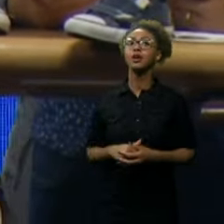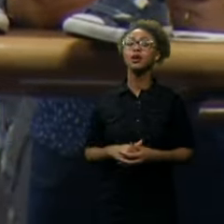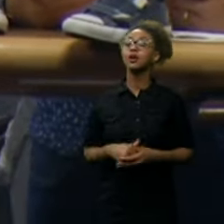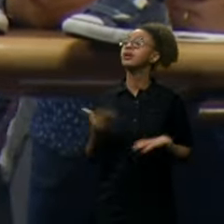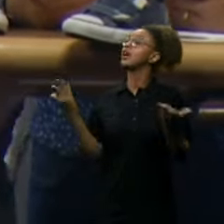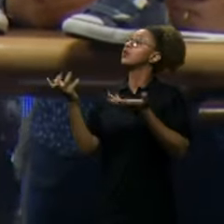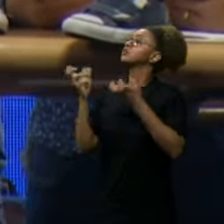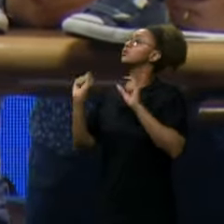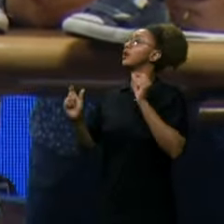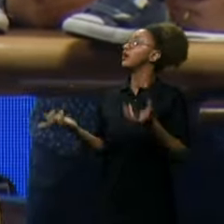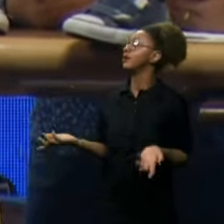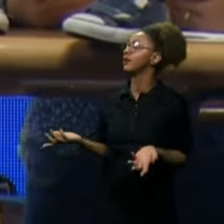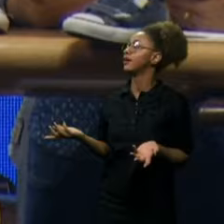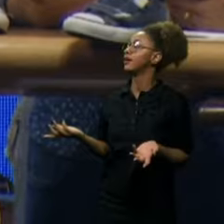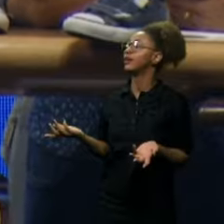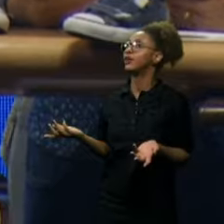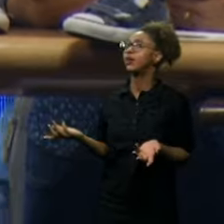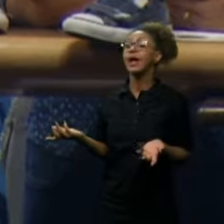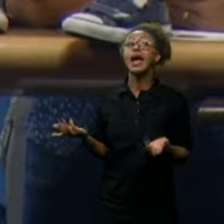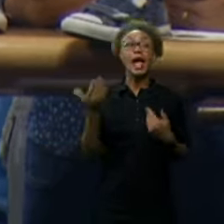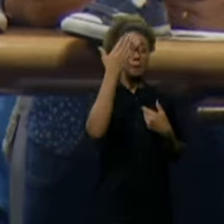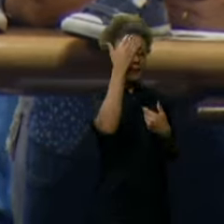você quer